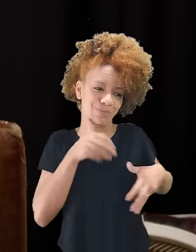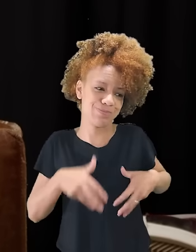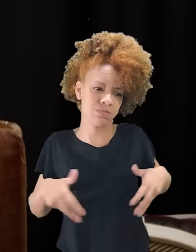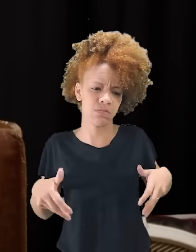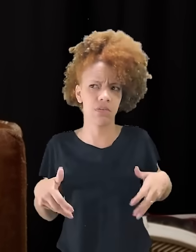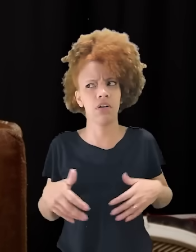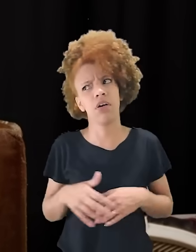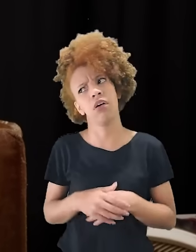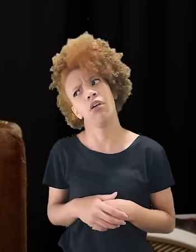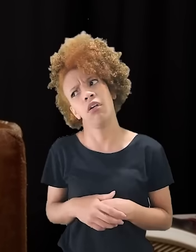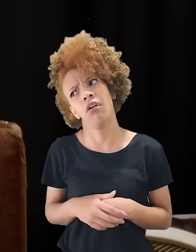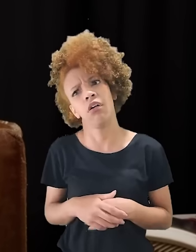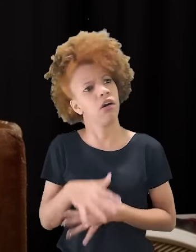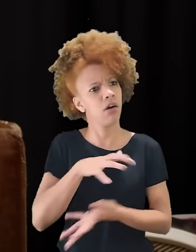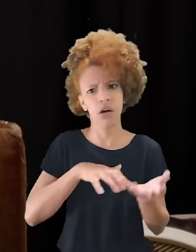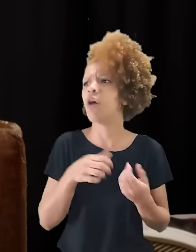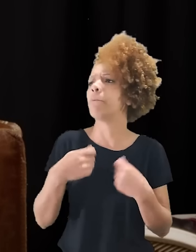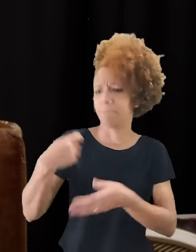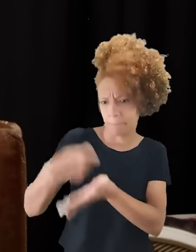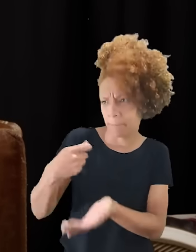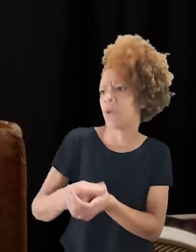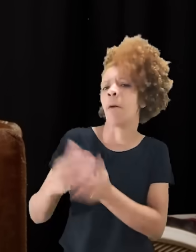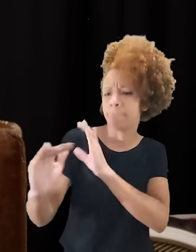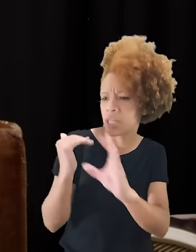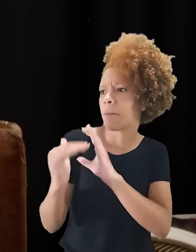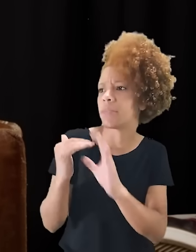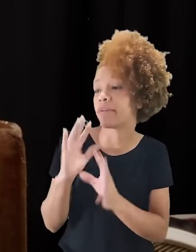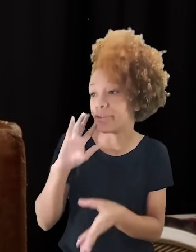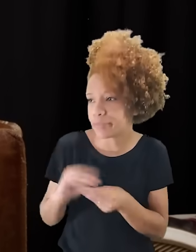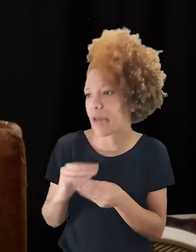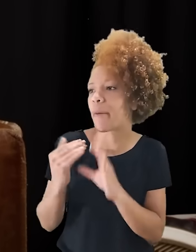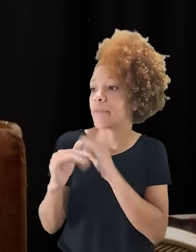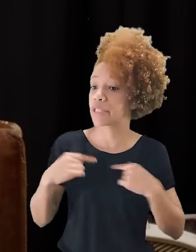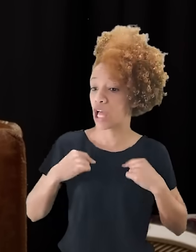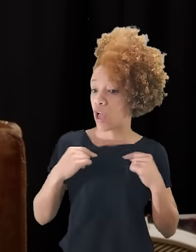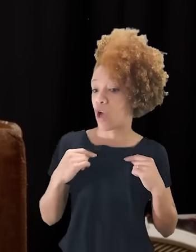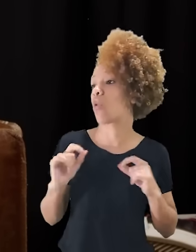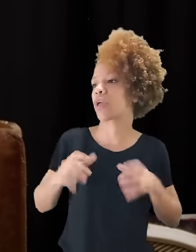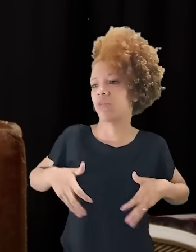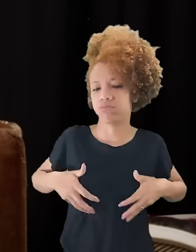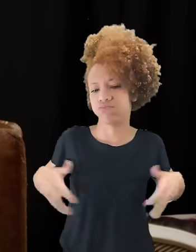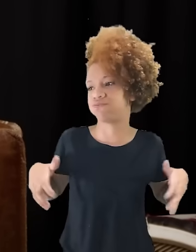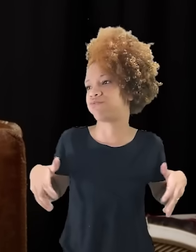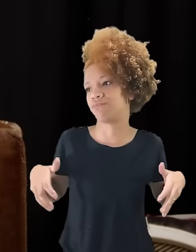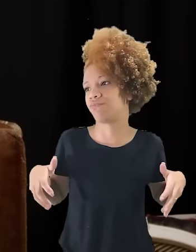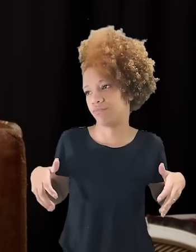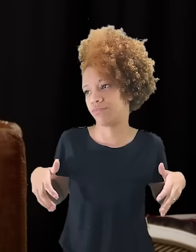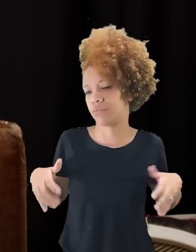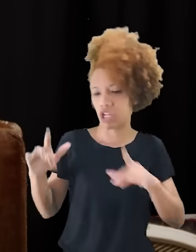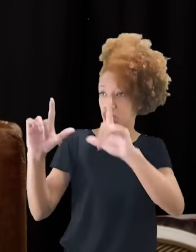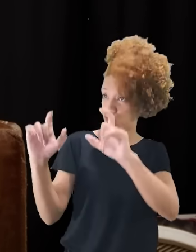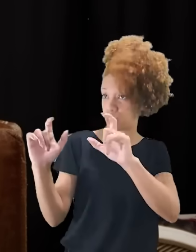aí foi maió bafão não você vai ter que mandar você vai ter que mandar vai ter que mandar Resumindo mandaram uma roupa a roupa ficou o quê larga